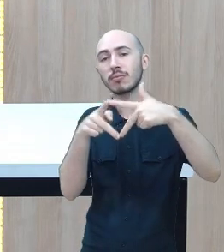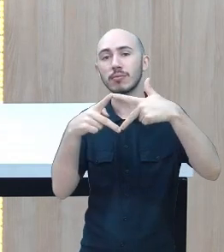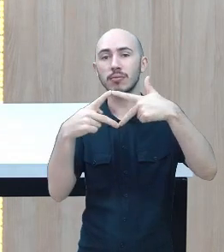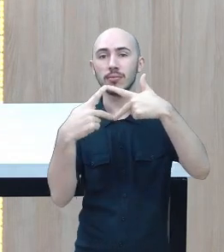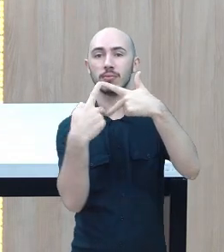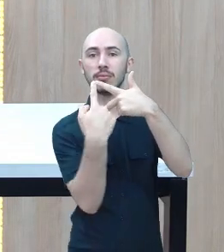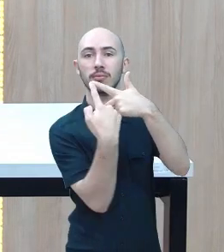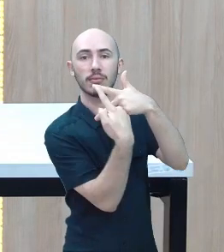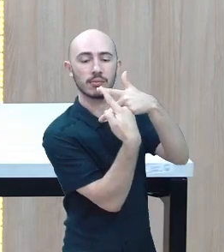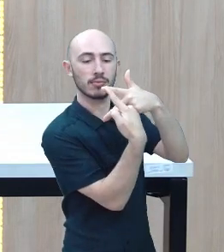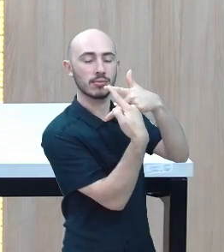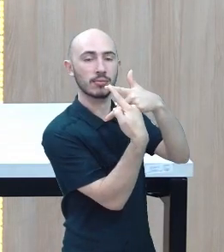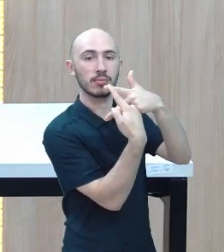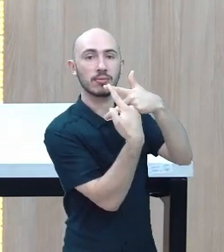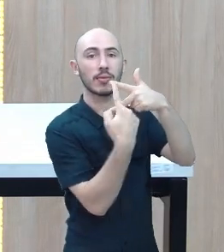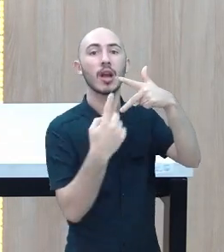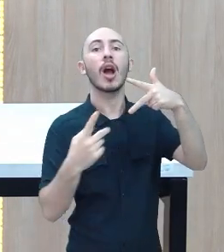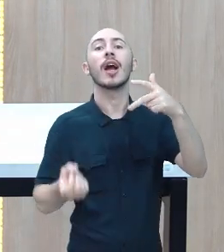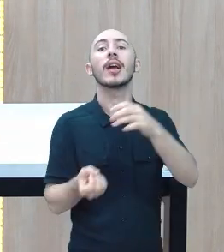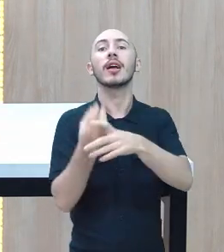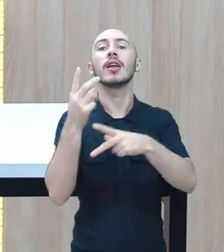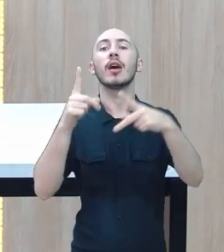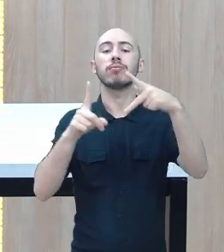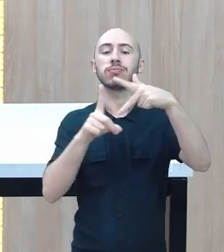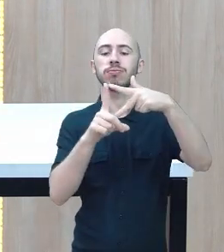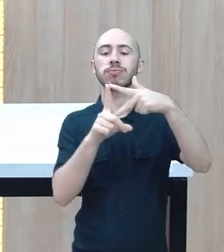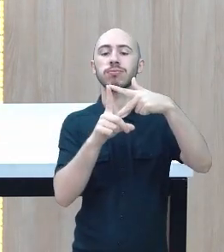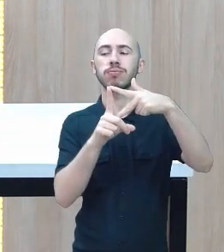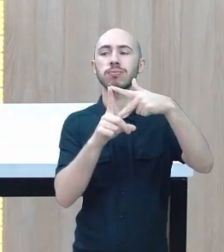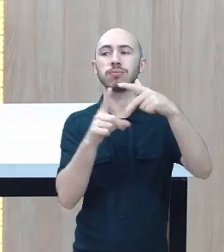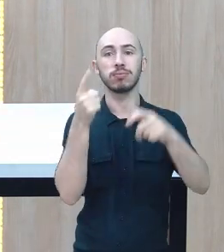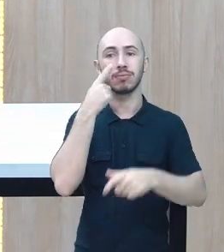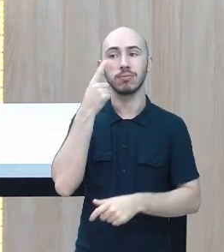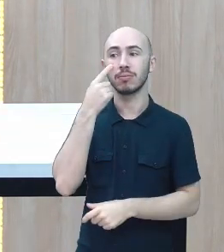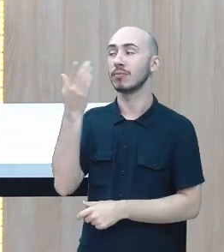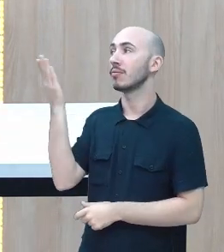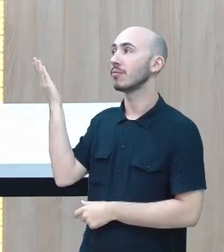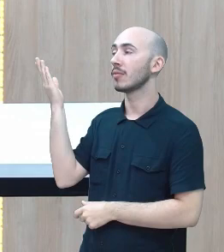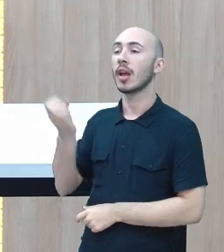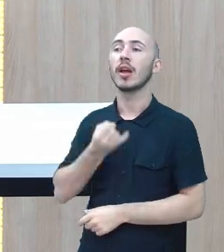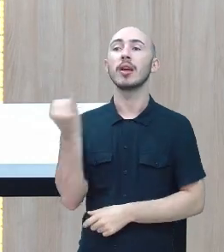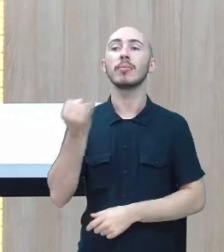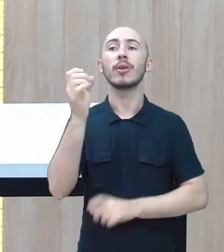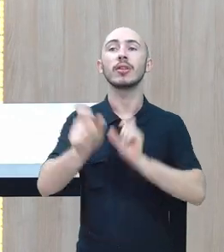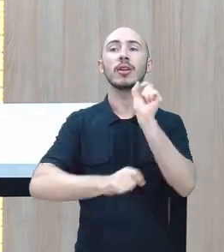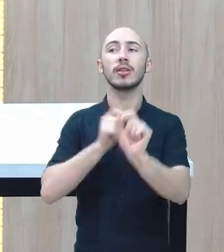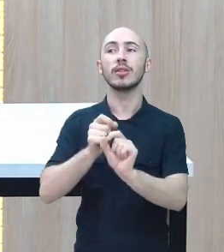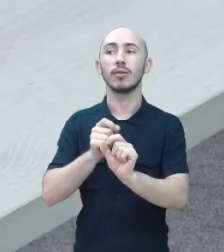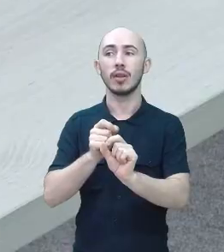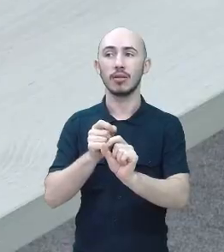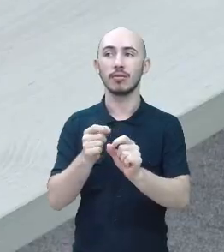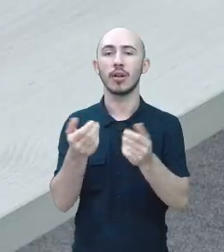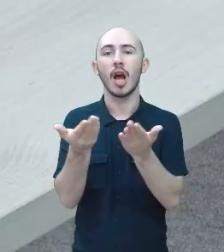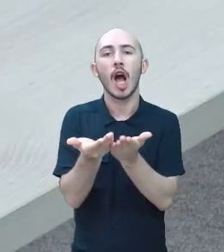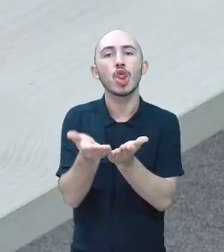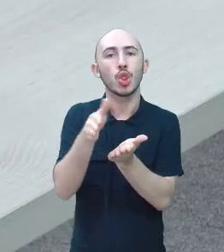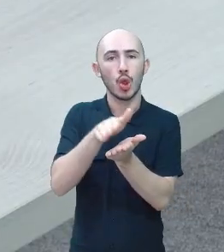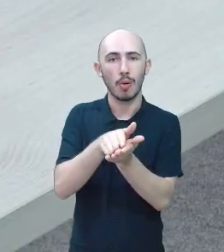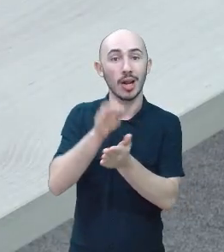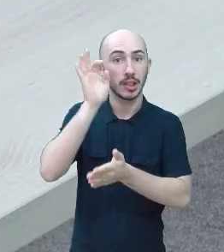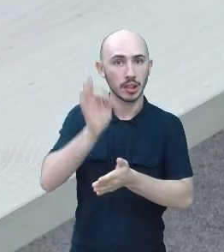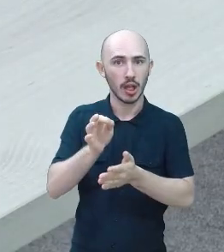um triângulo, ok? Bem certinho. É muito importante no origami que a dobra fique